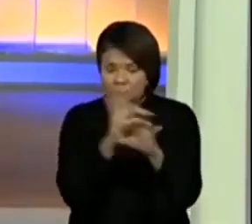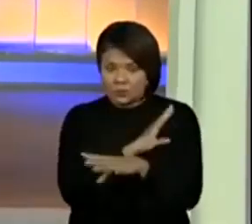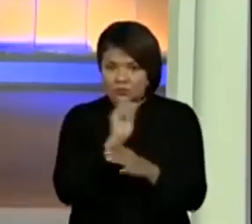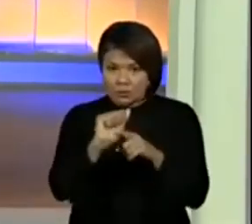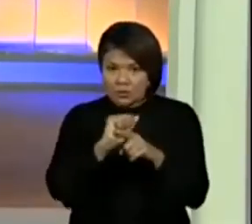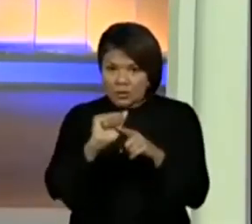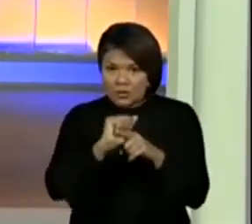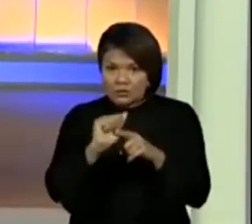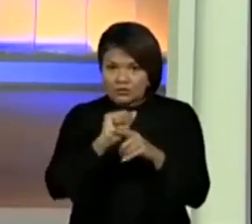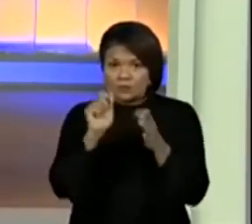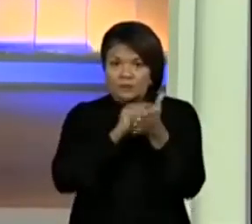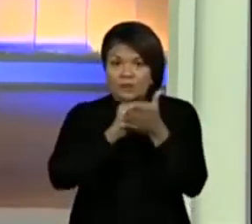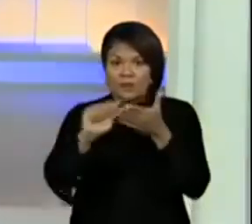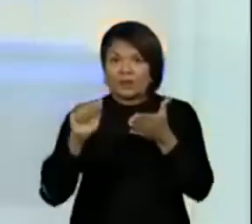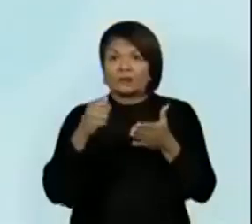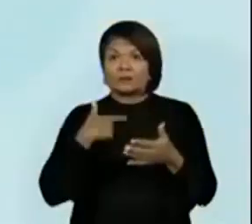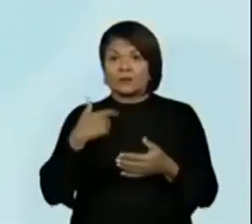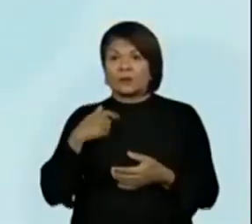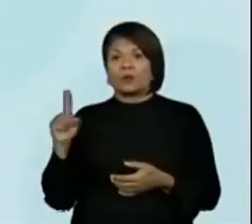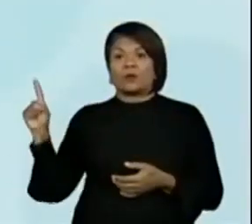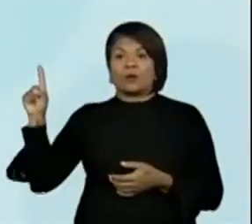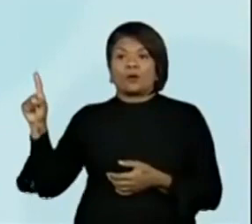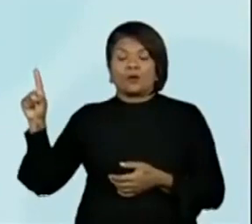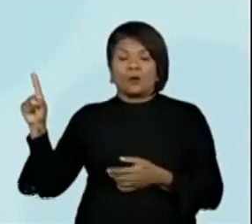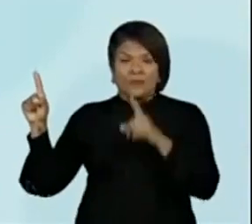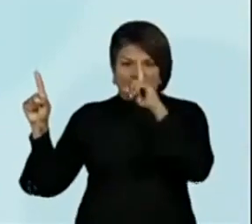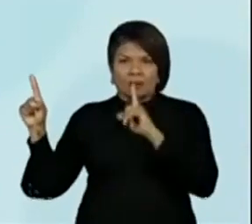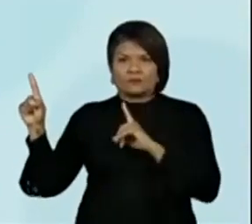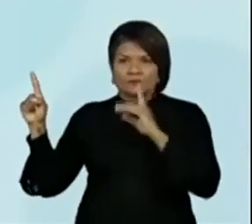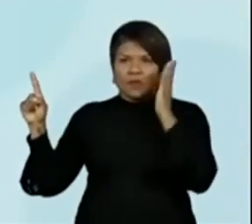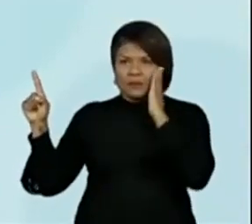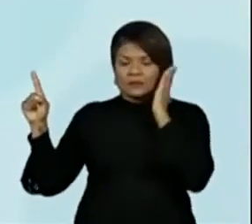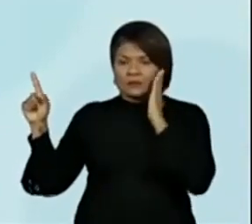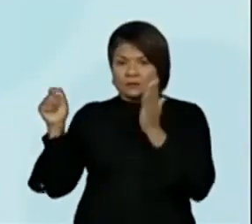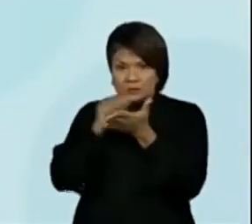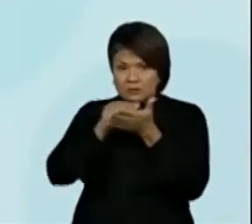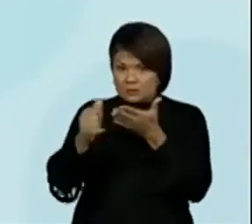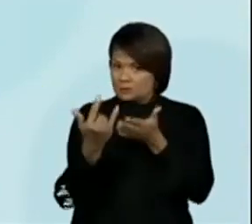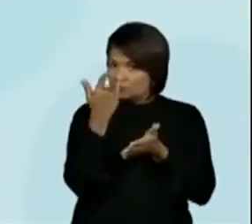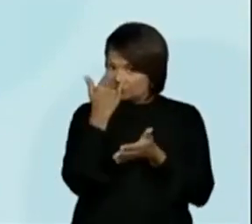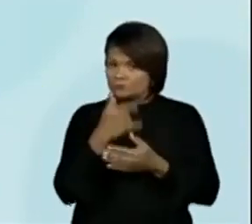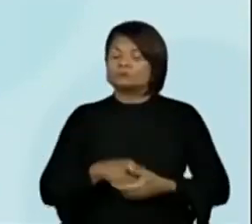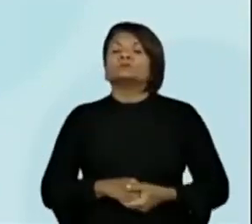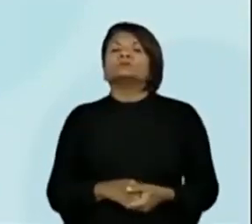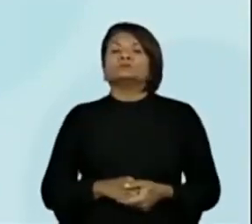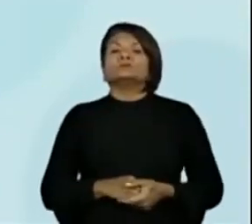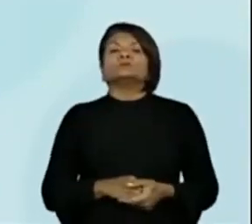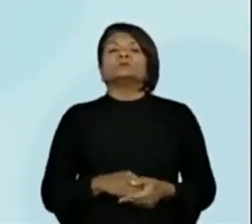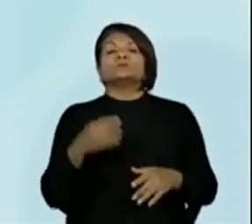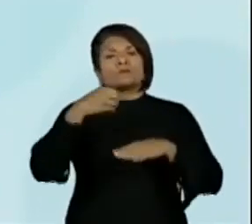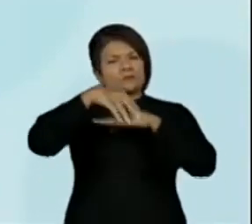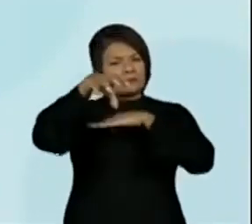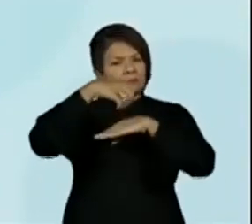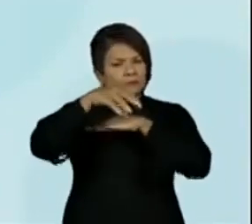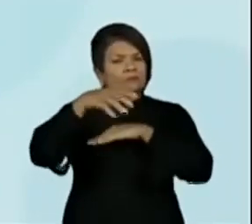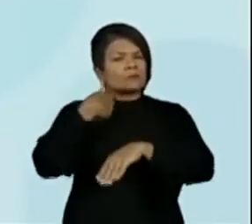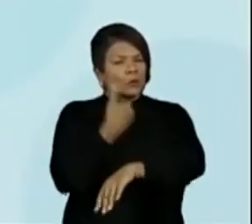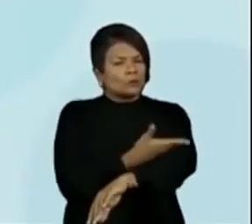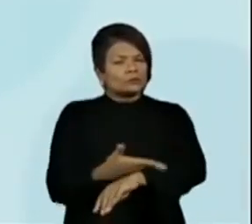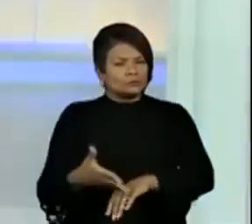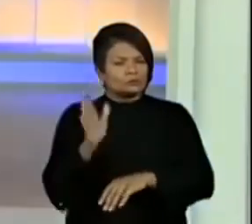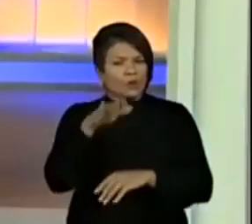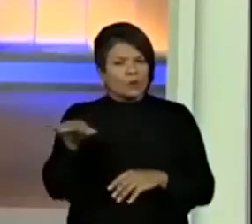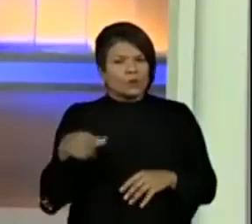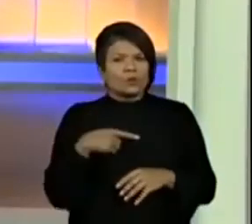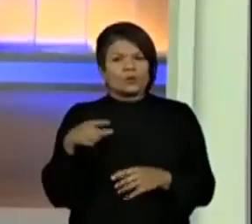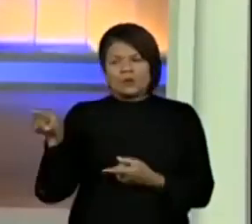o marca-texto? Olha o meu marca-texto aqui. Pegaram? Porque a gente vai precisar para a aula de hoje. Eu costumo dar umas dicas para os meus alunos também. Olha, pega